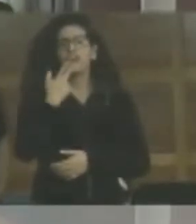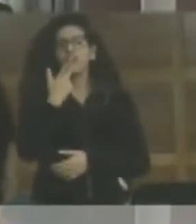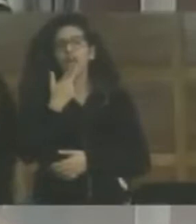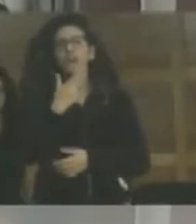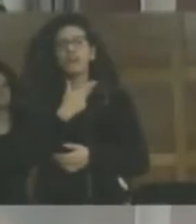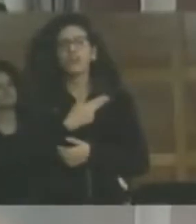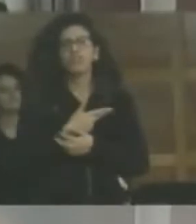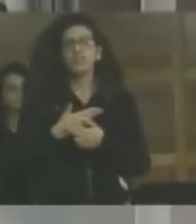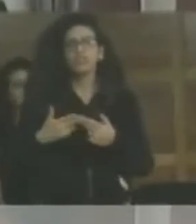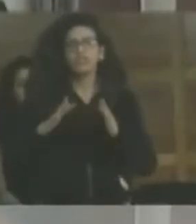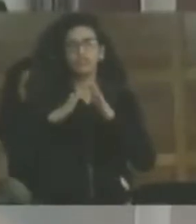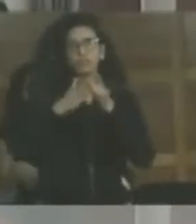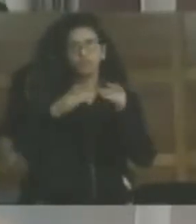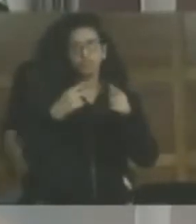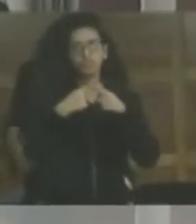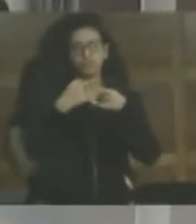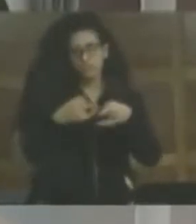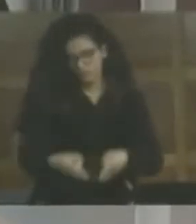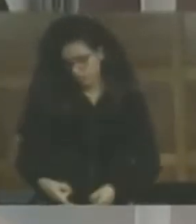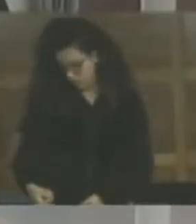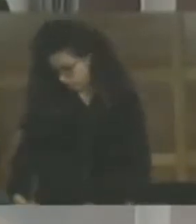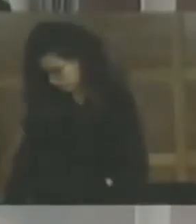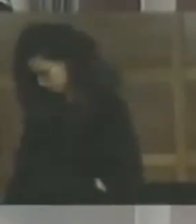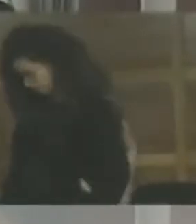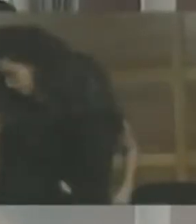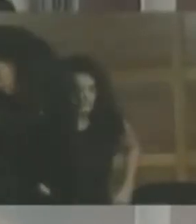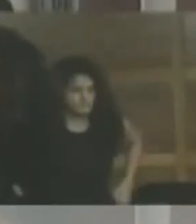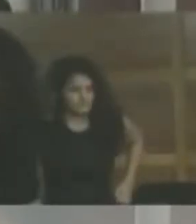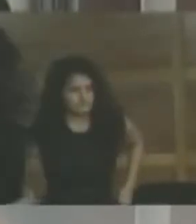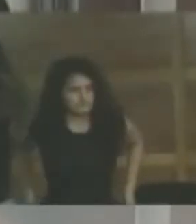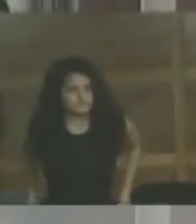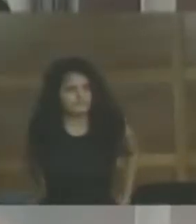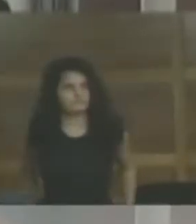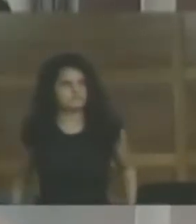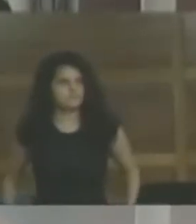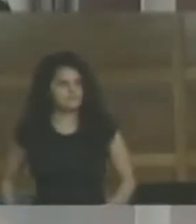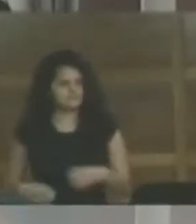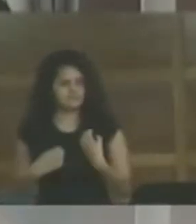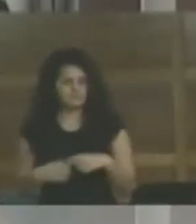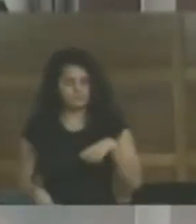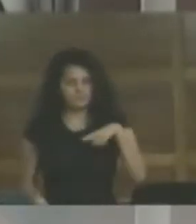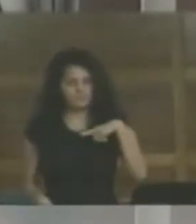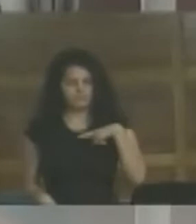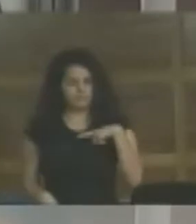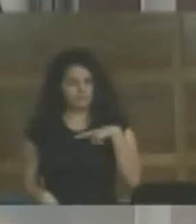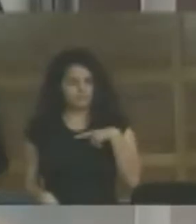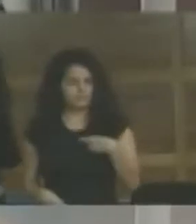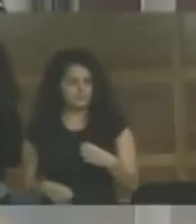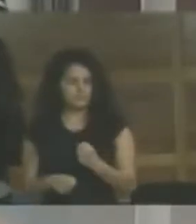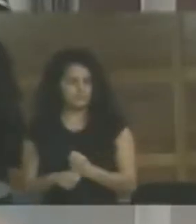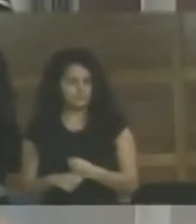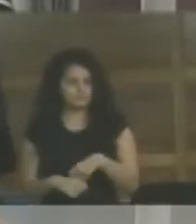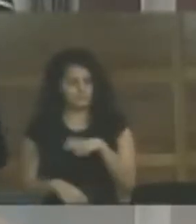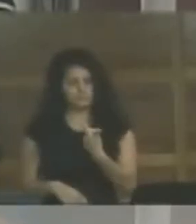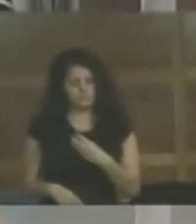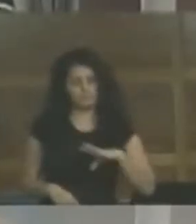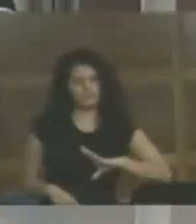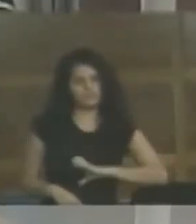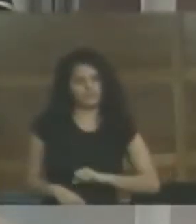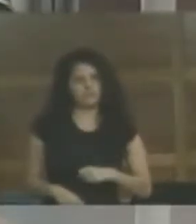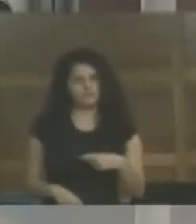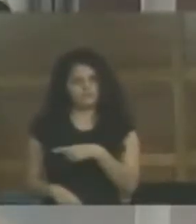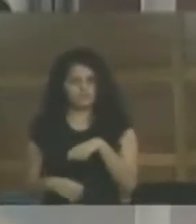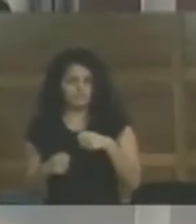de coisa de capela mortuária. Não é. Infelizmente, obra pública, a sensação que se tem é que ela é feita sem amor. Você faz